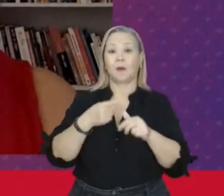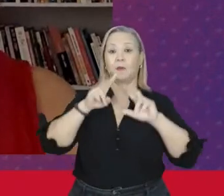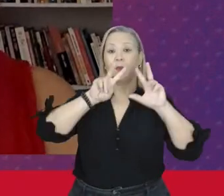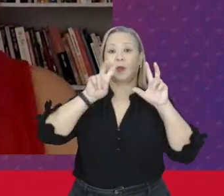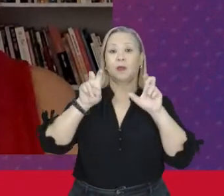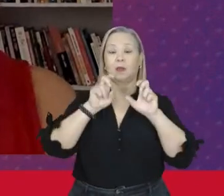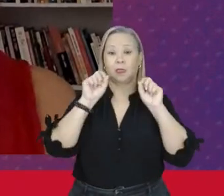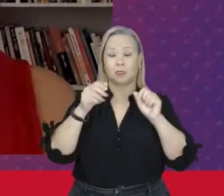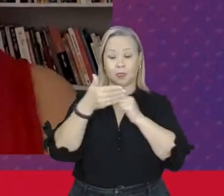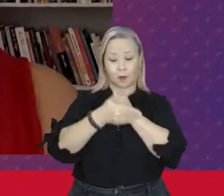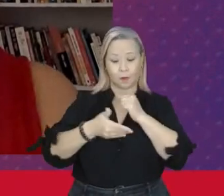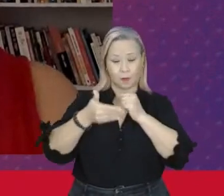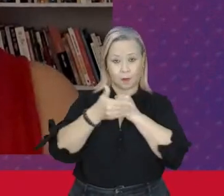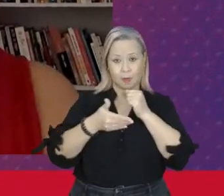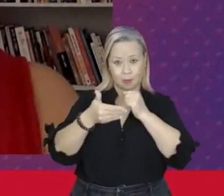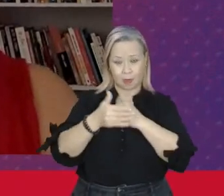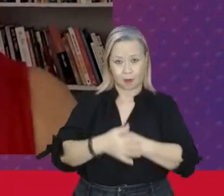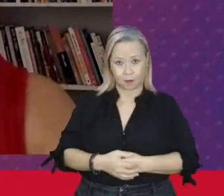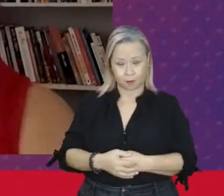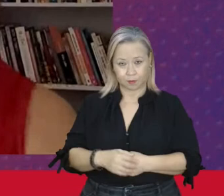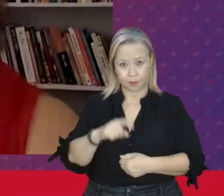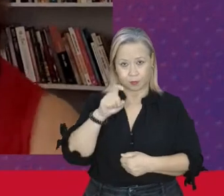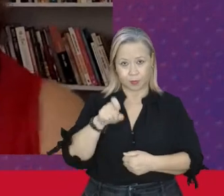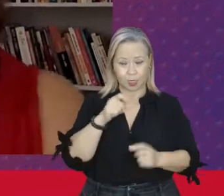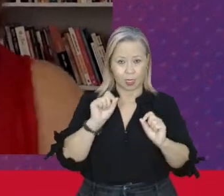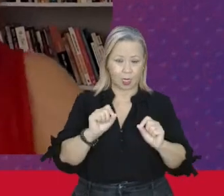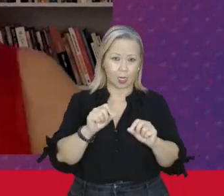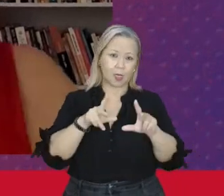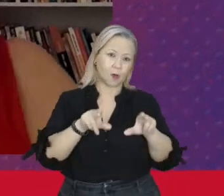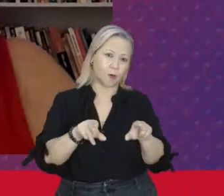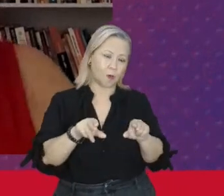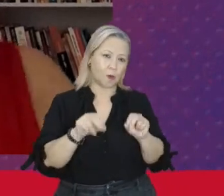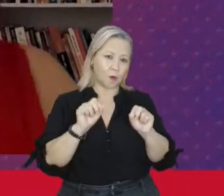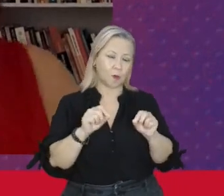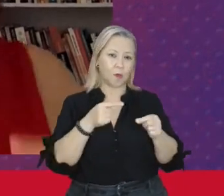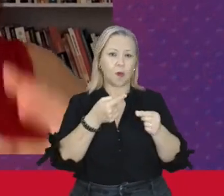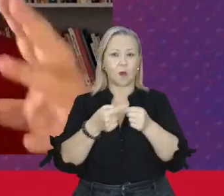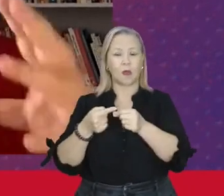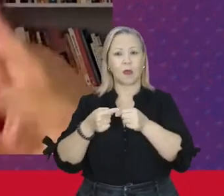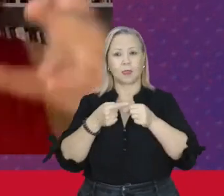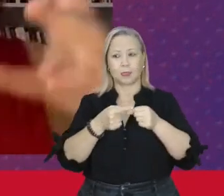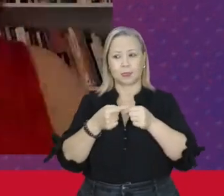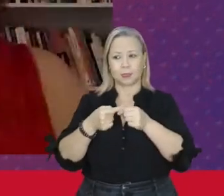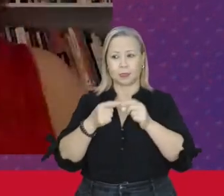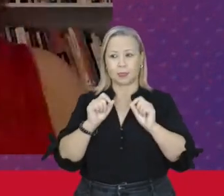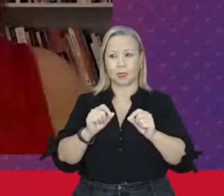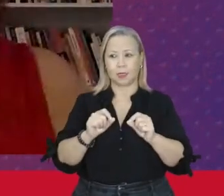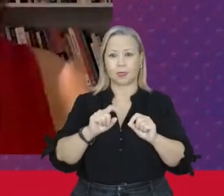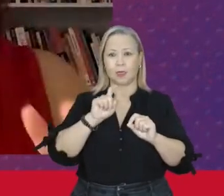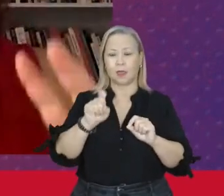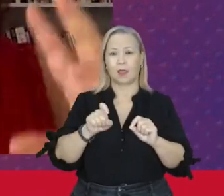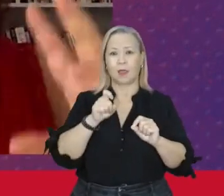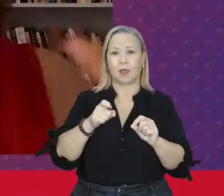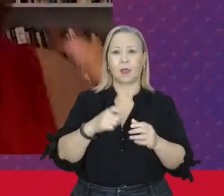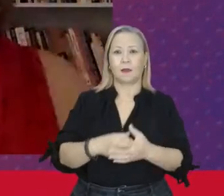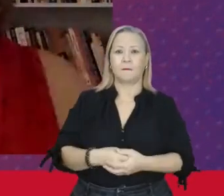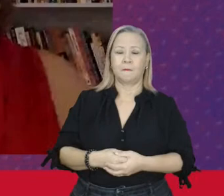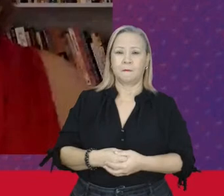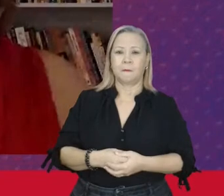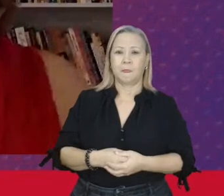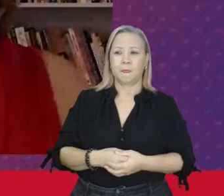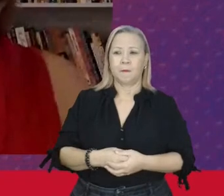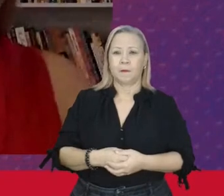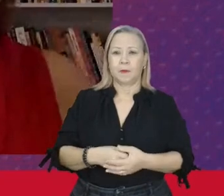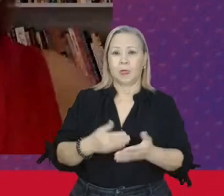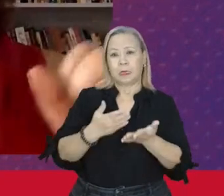que é fundamental, é como a cidade é lida, né, a partir